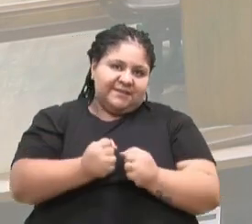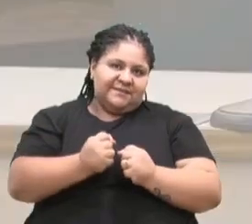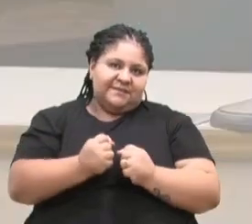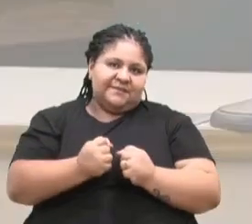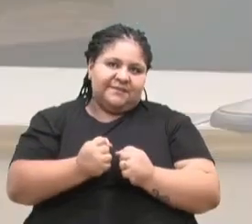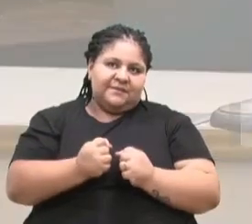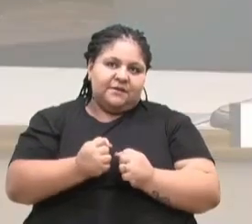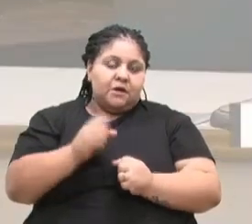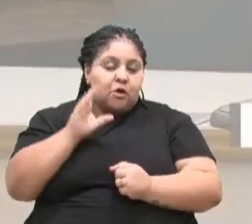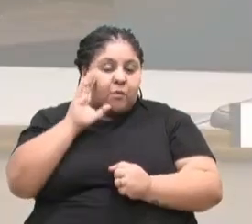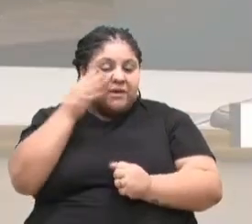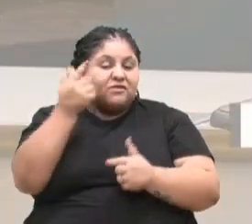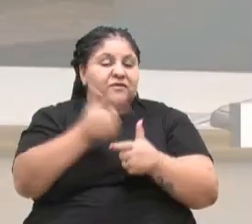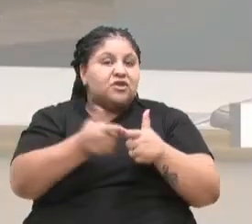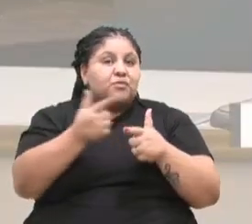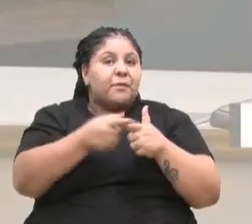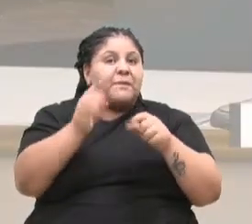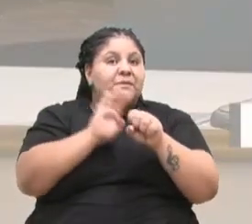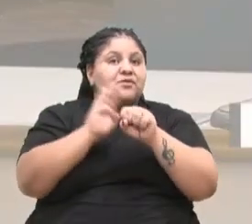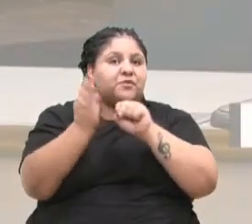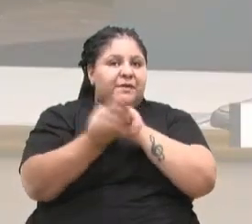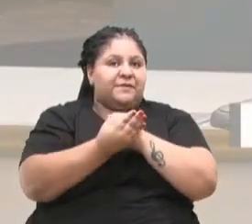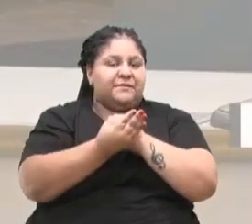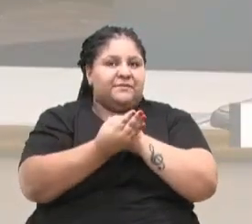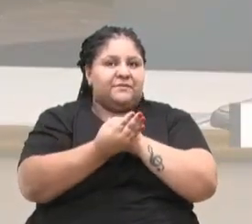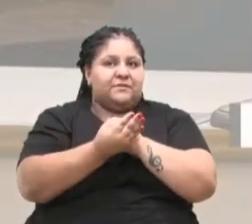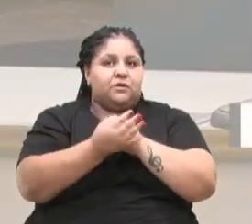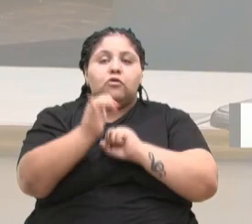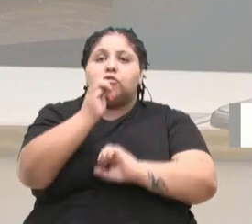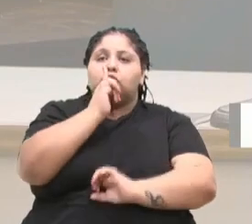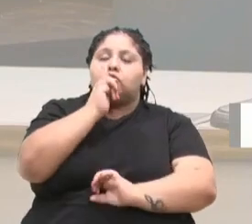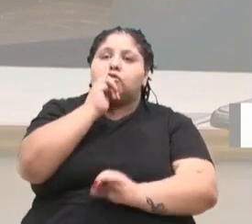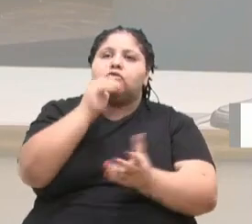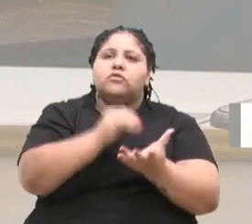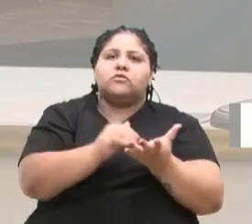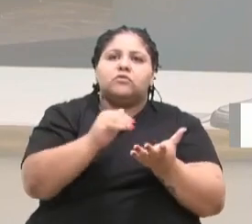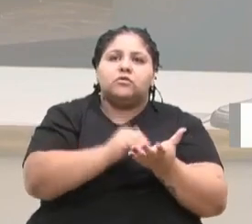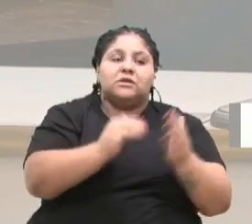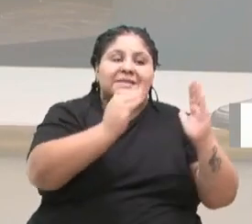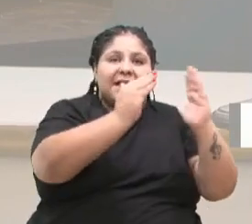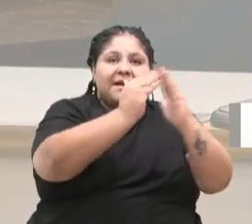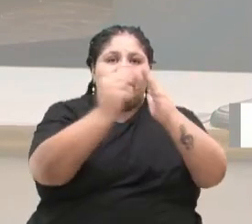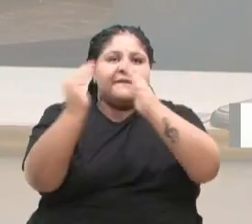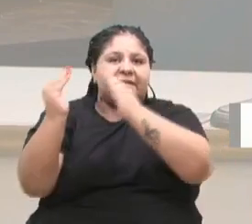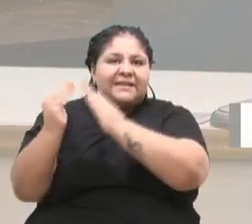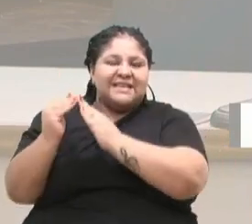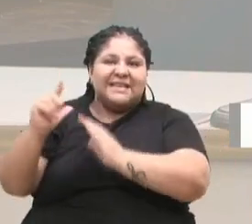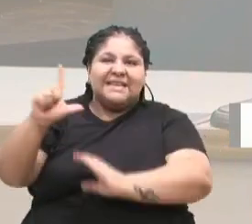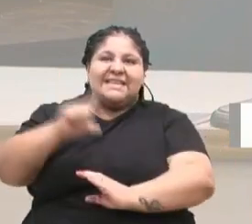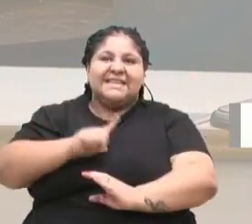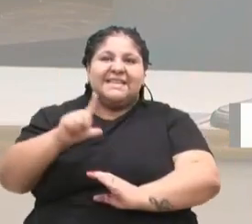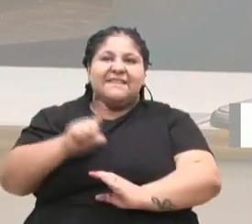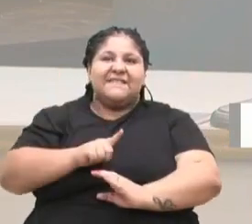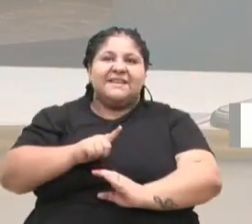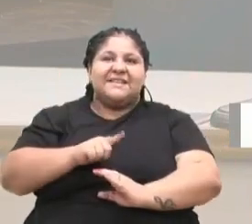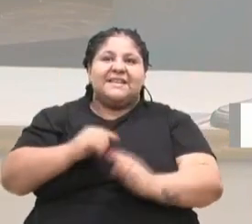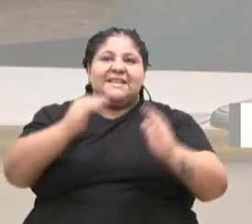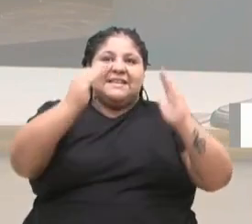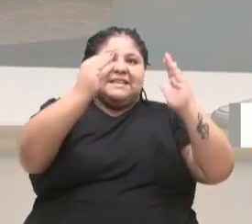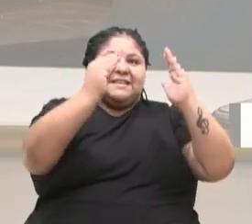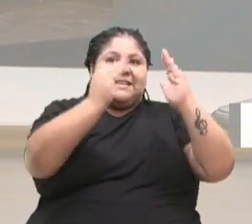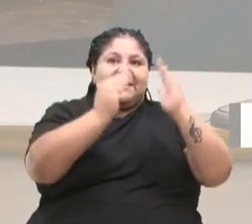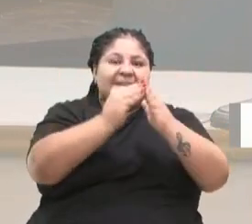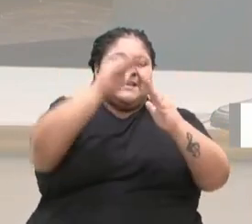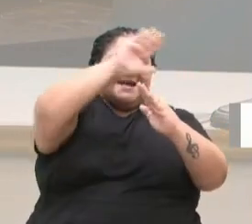resolver os problemas dos nossos bairros. Vou só dar um exemplo. O secretário da Habitação teve que dar telha 2 vezes para a mesma